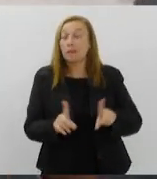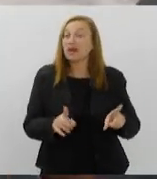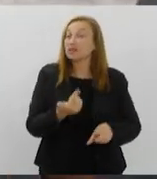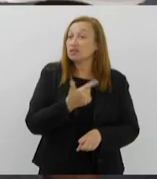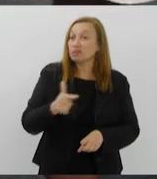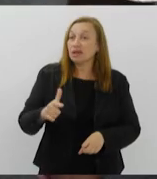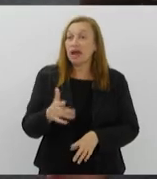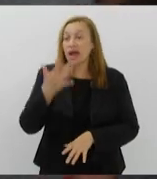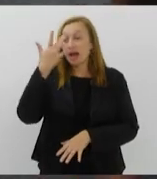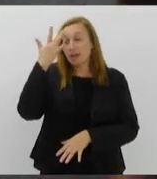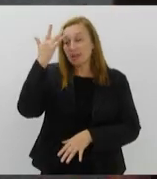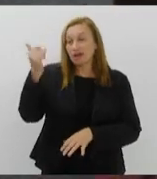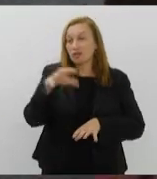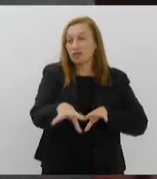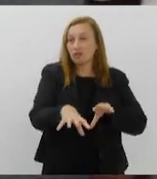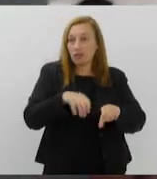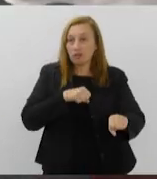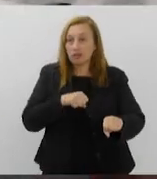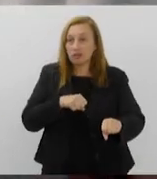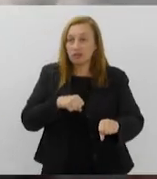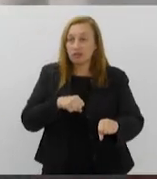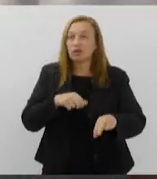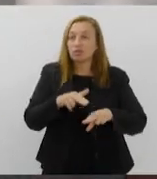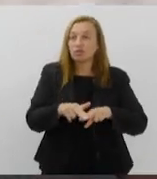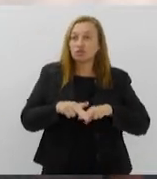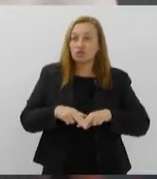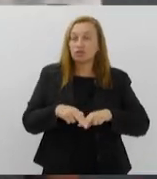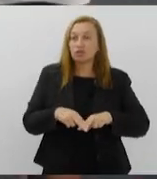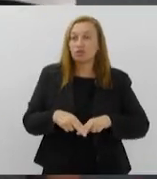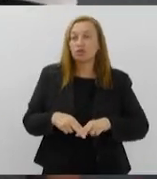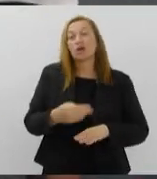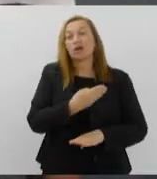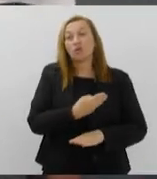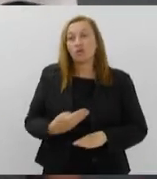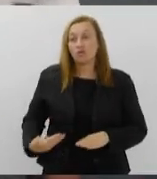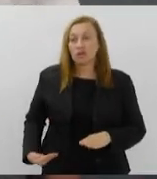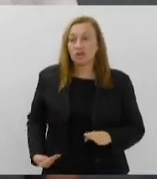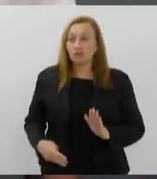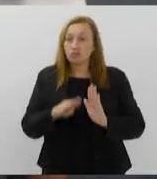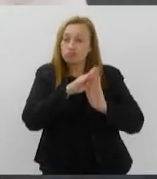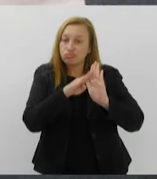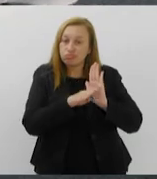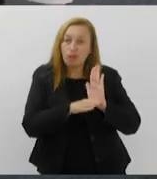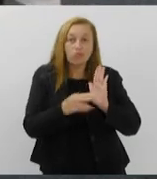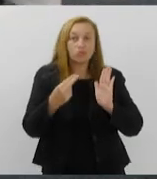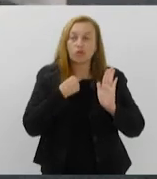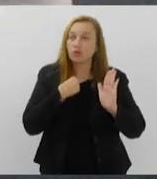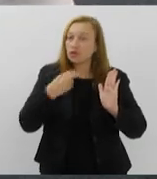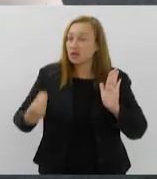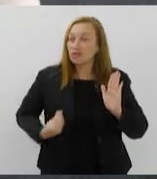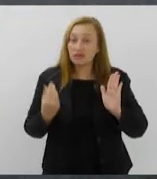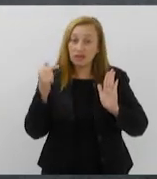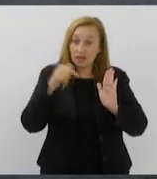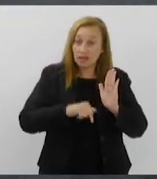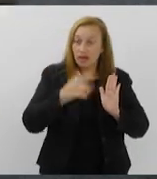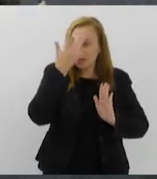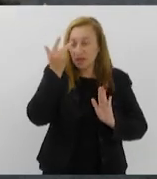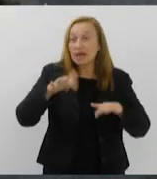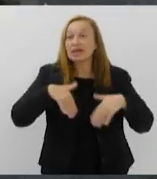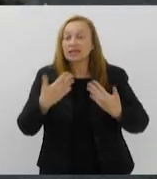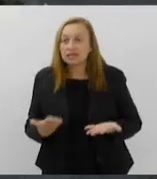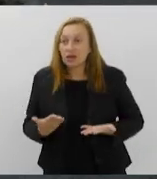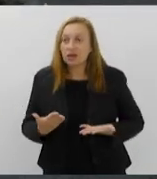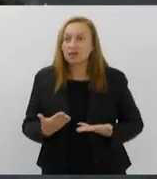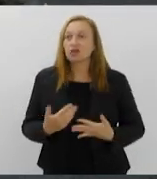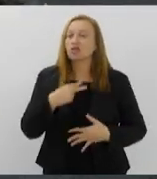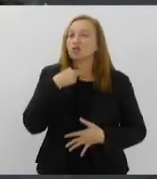amanhã a formatura em razão da agenda do governador, que não, infelizmente, não poderá estar amanhã. Então, eu estou